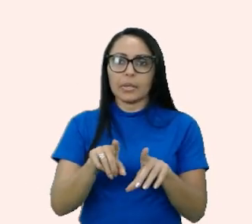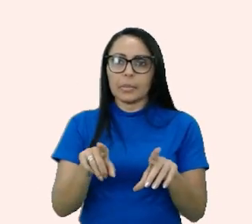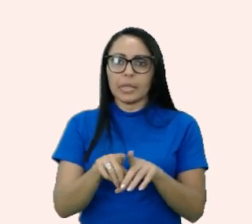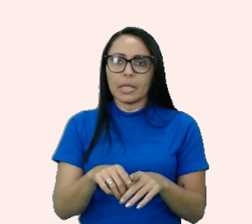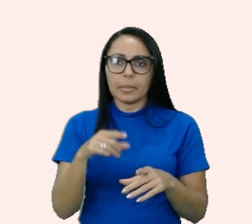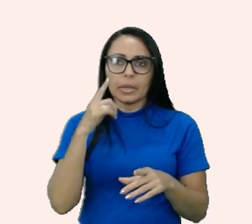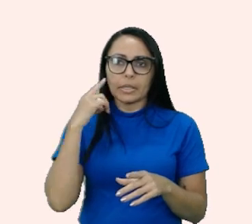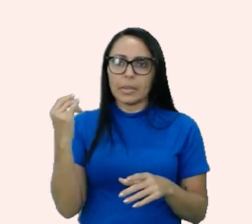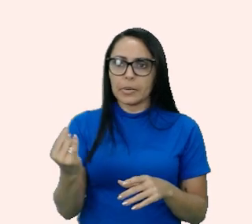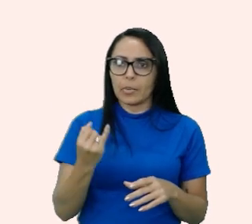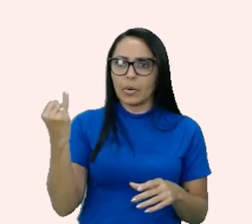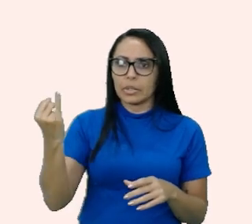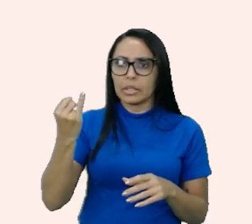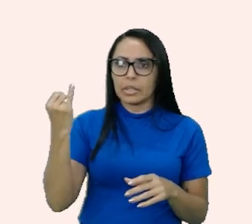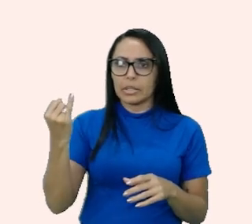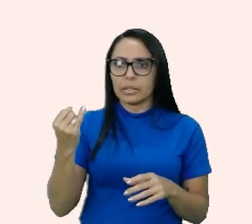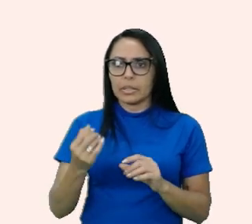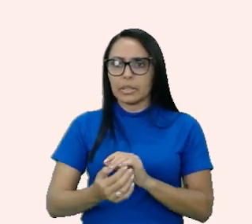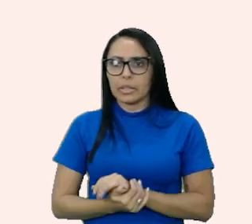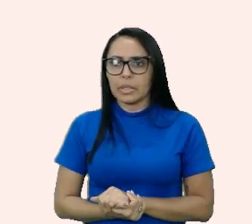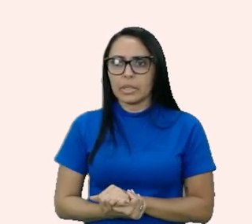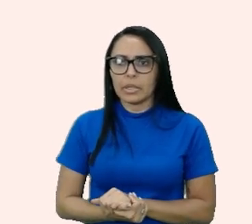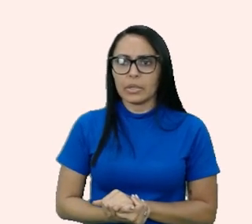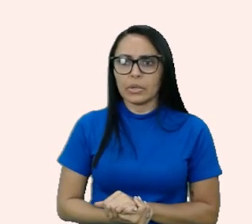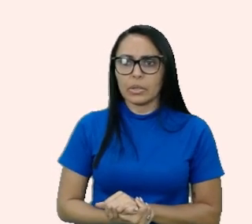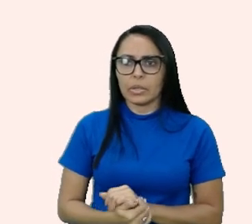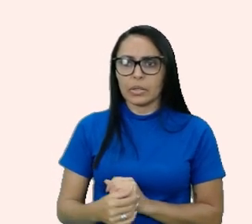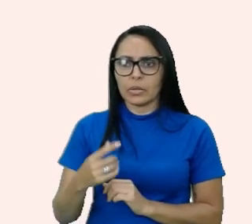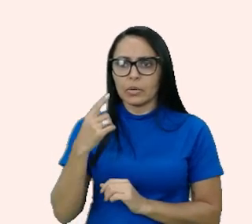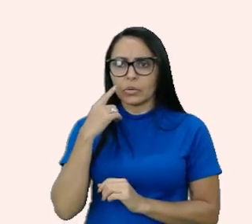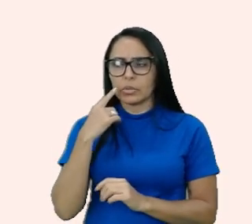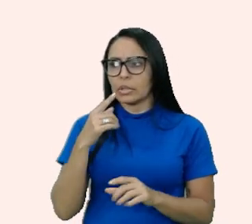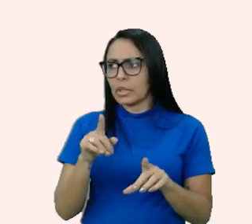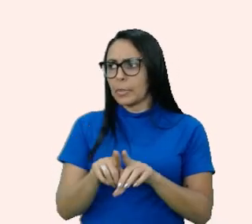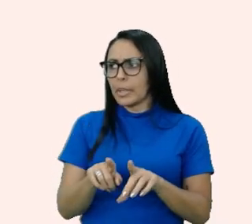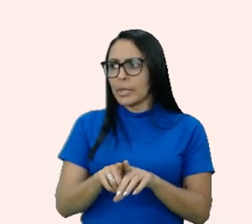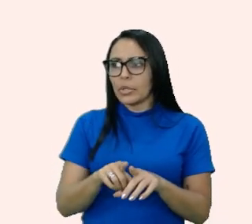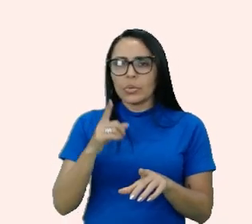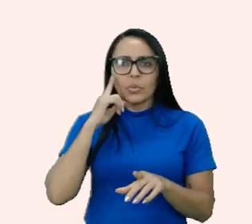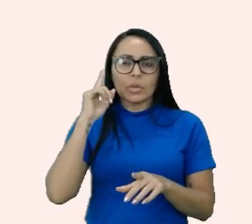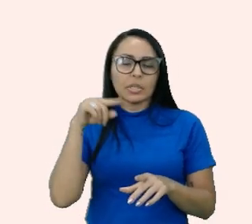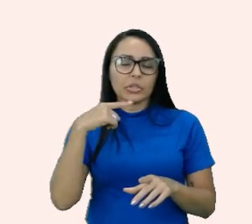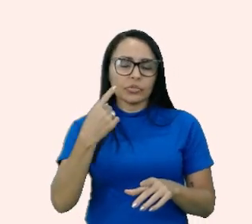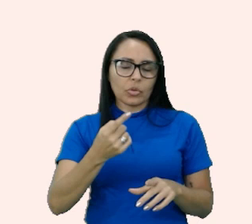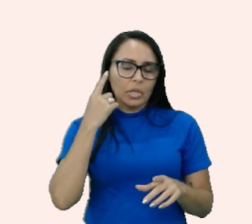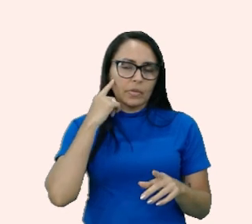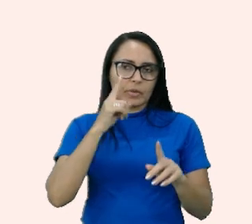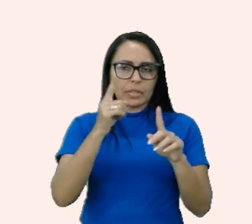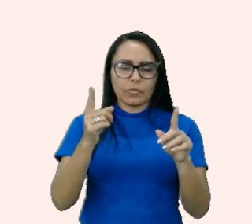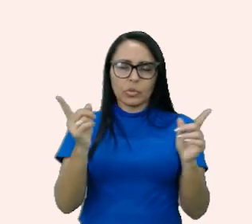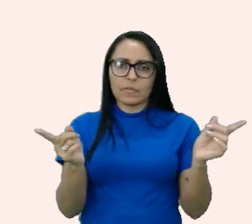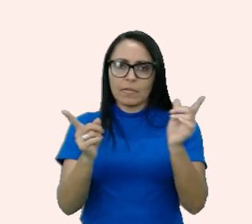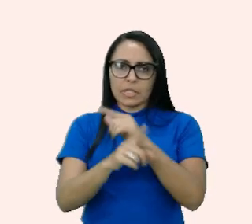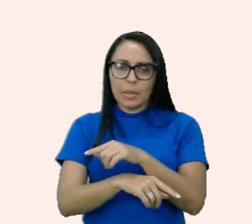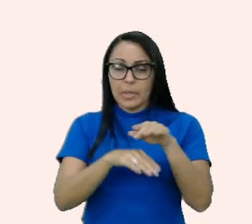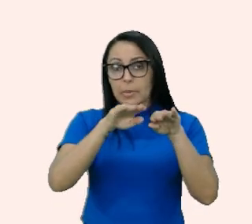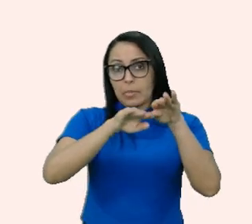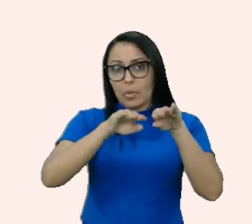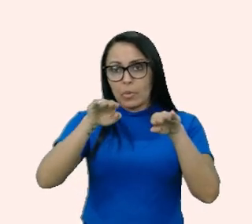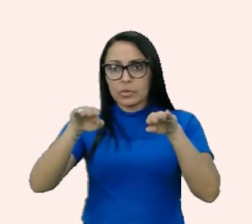propriedade fundamental da proporção, porém com um truque. Quando as grandezas forem inversamente